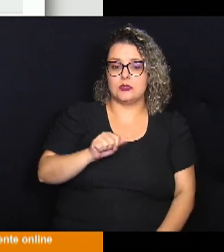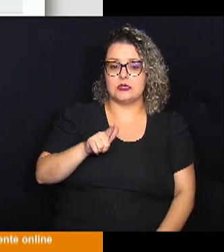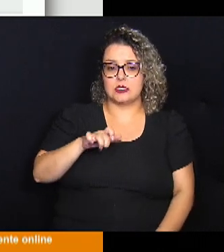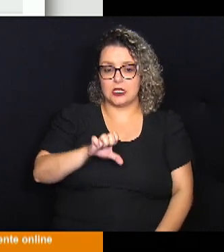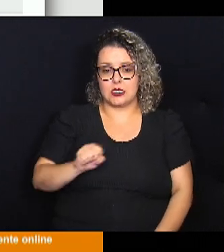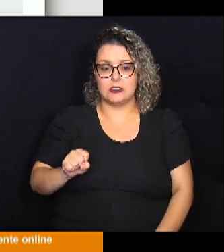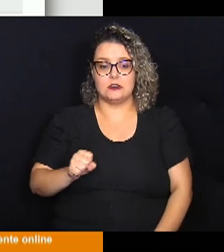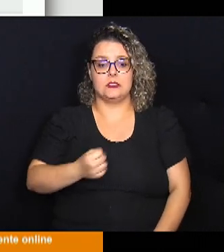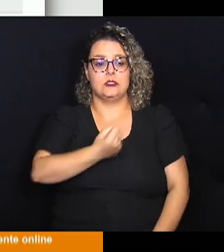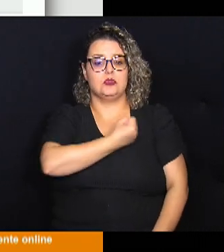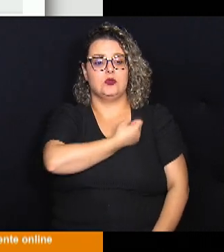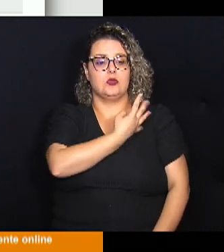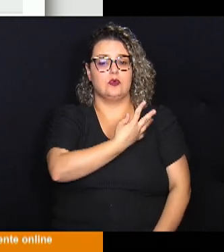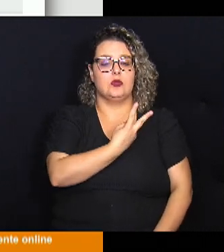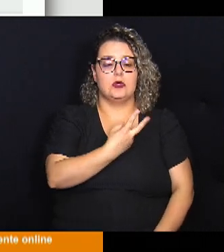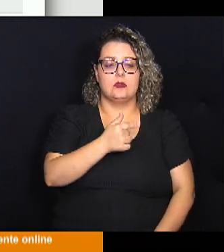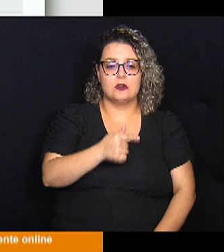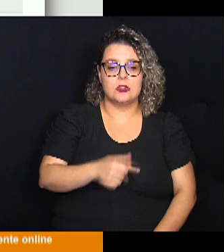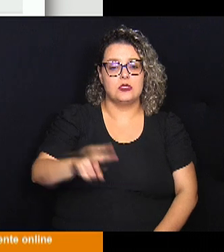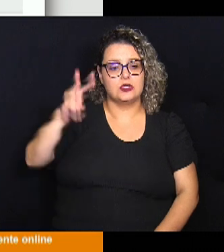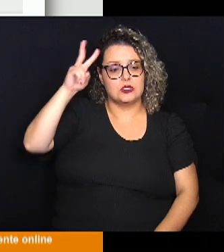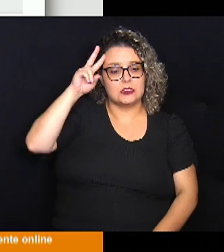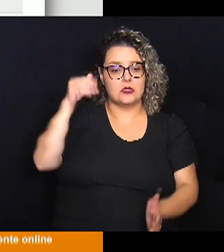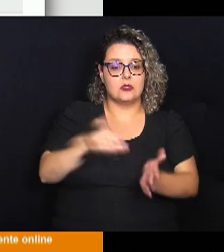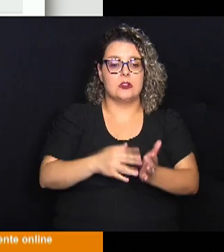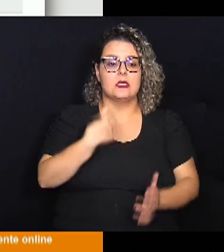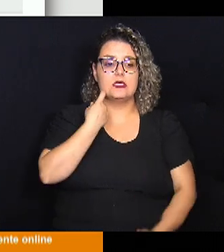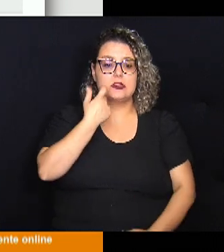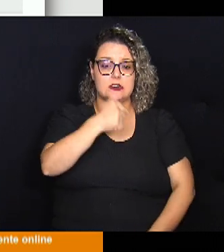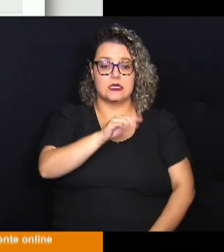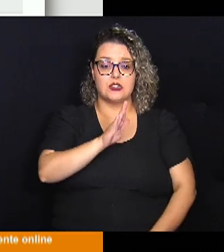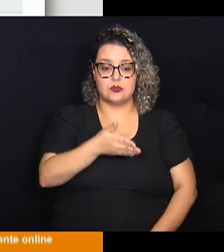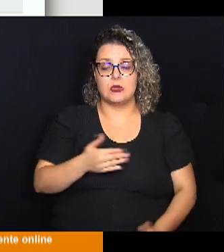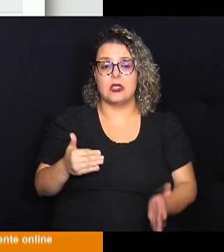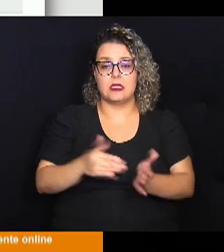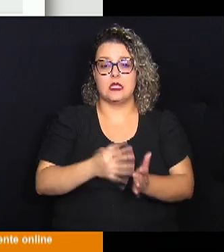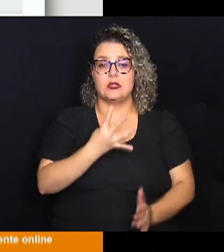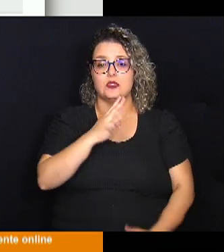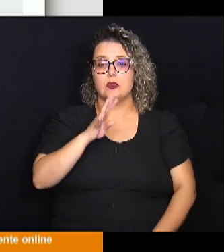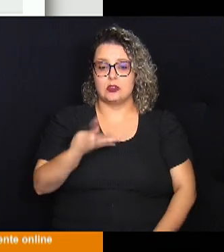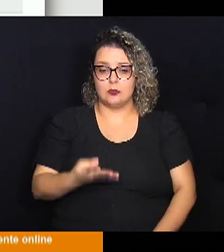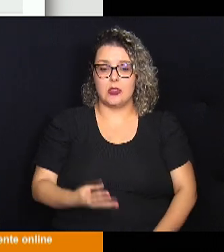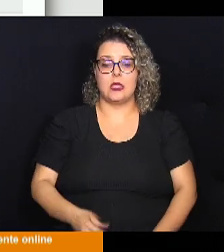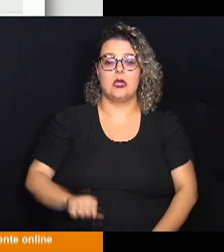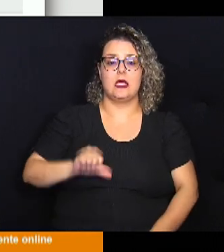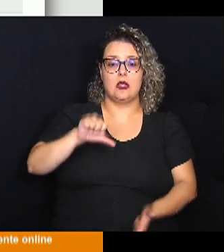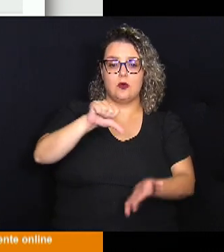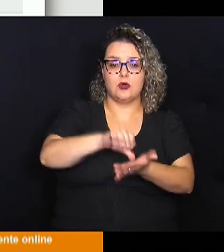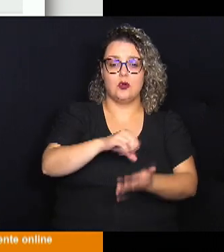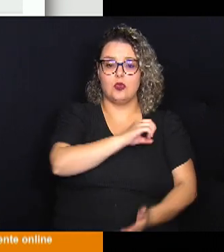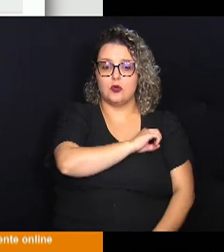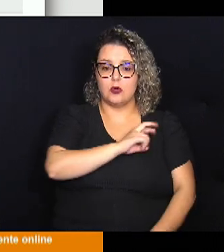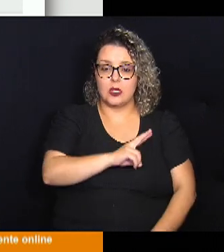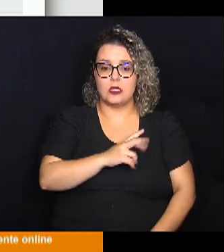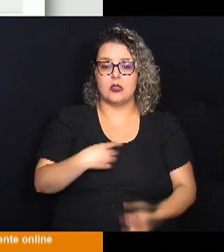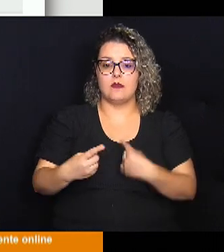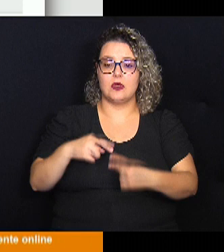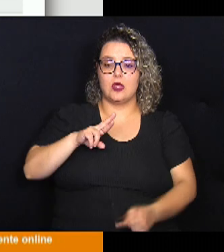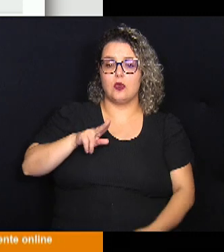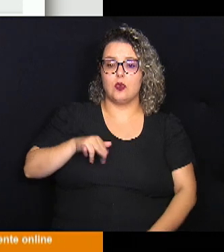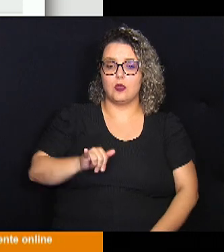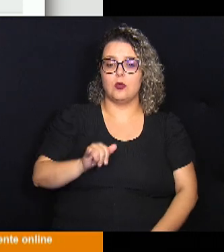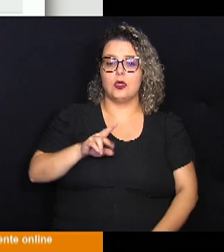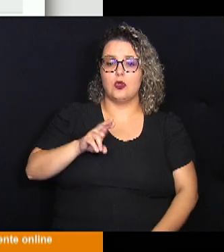O atendimento é de segunda a sexta-feira, das 7h30 da manhã às 4h30 da tarde. A unidade do Ouro Verde fica na Avenida